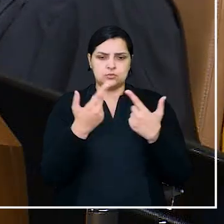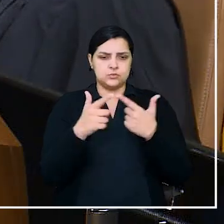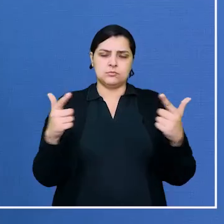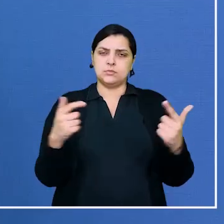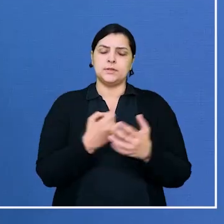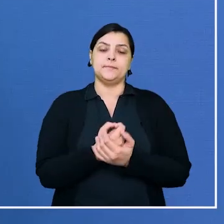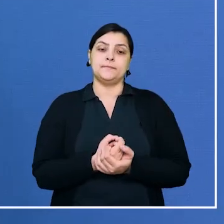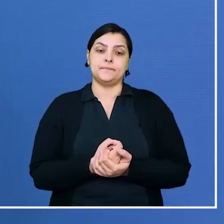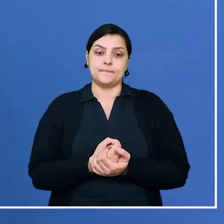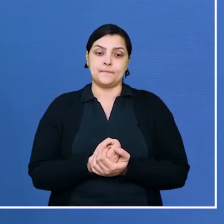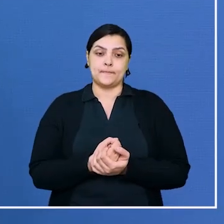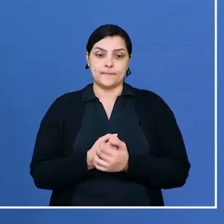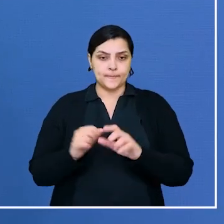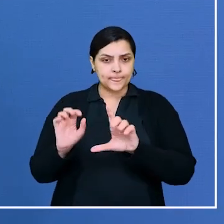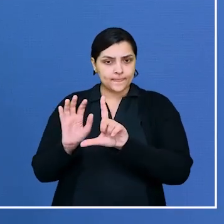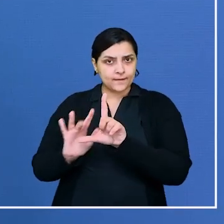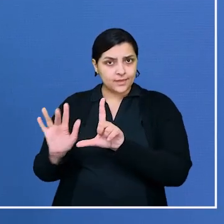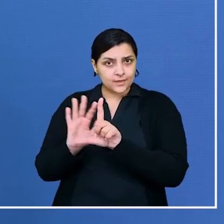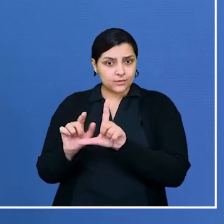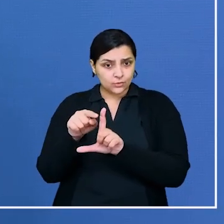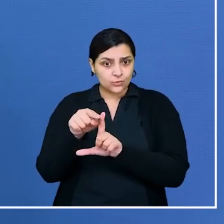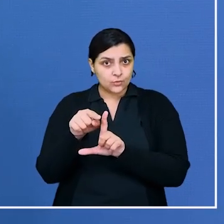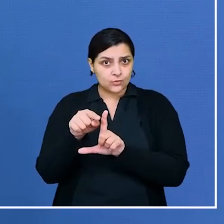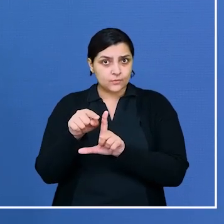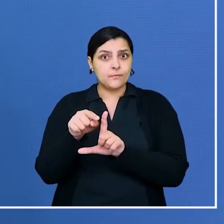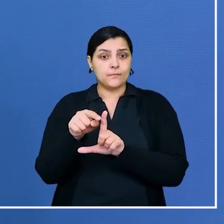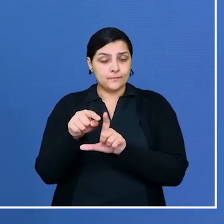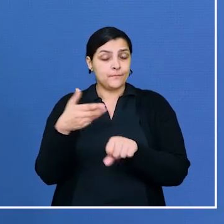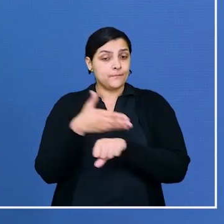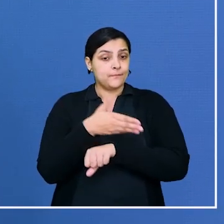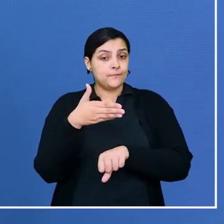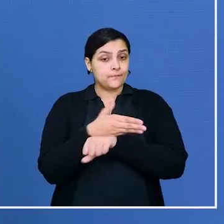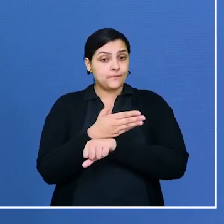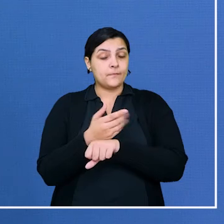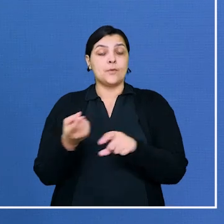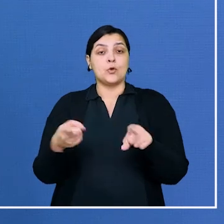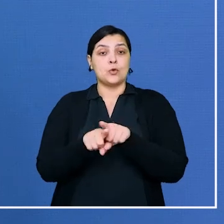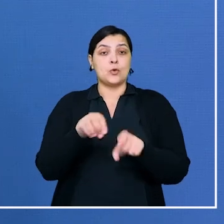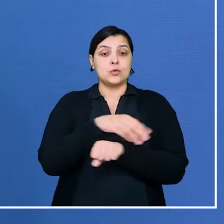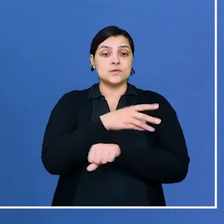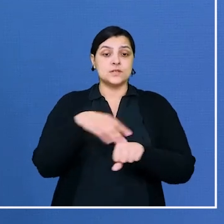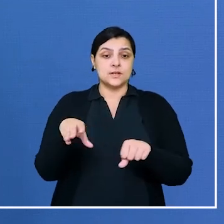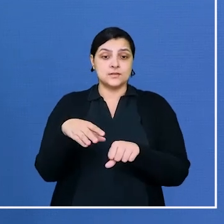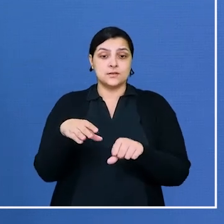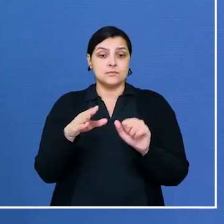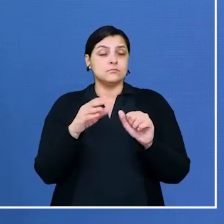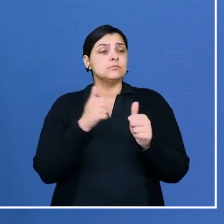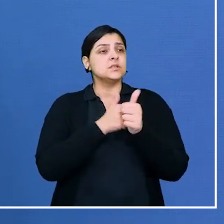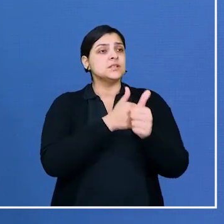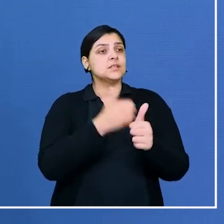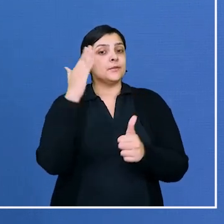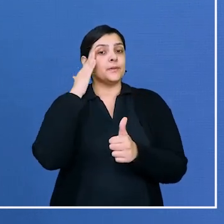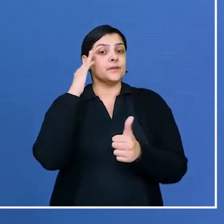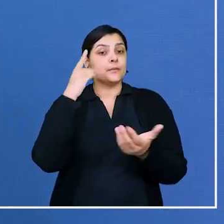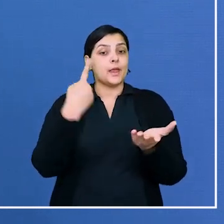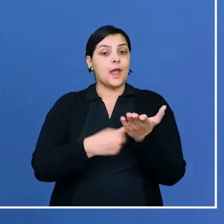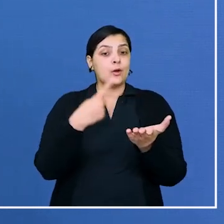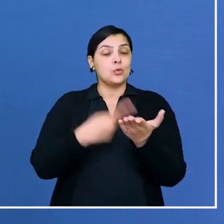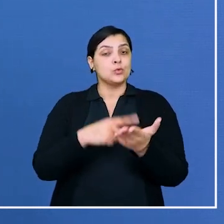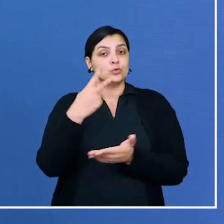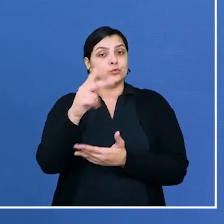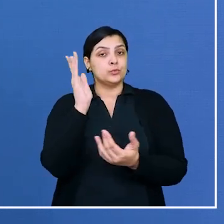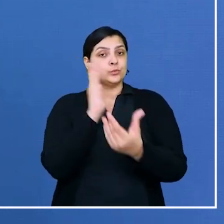recurso. Tá vendo esse QR Code na tela? Por ele você acessa a cartilha Conciliação Trabalhista, um guia para buscar um acordo em